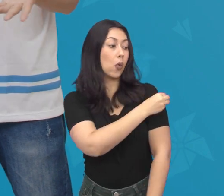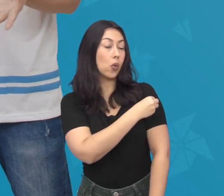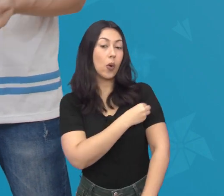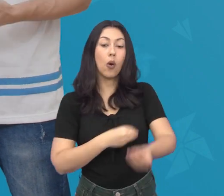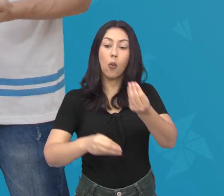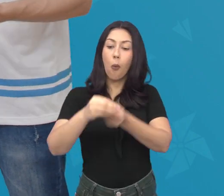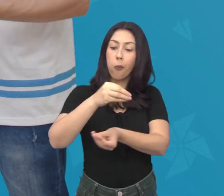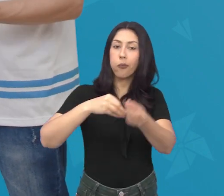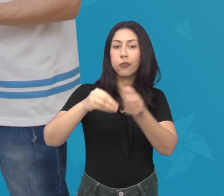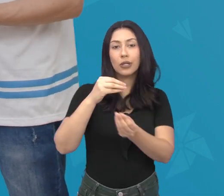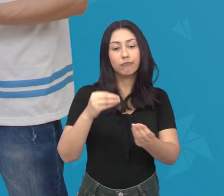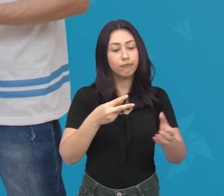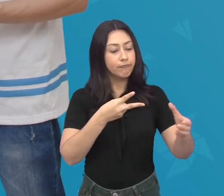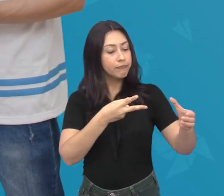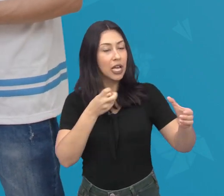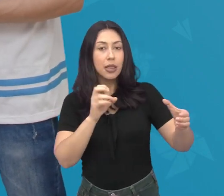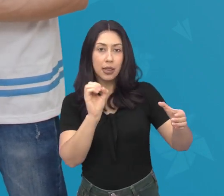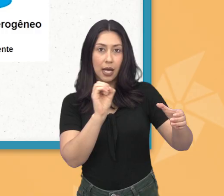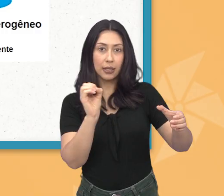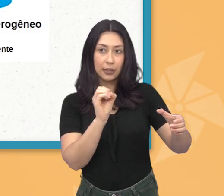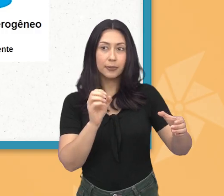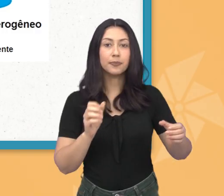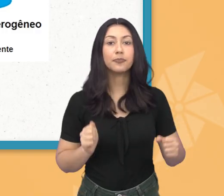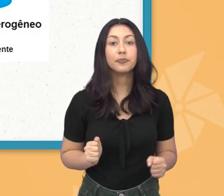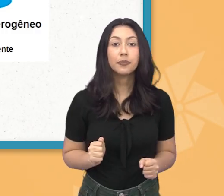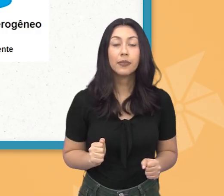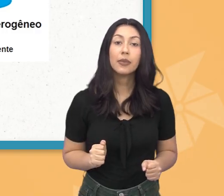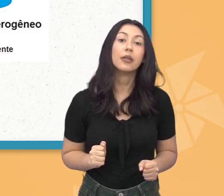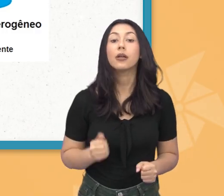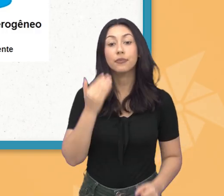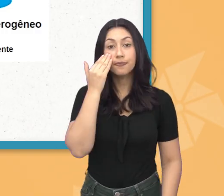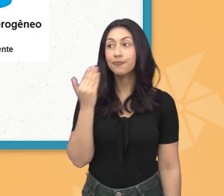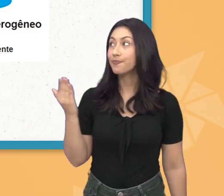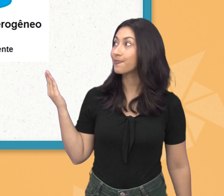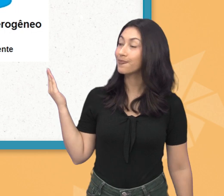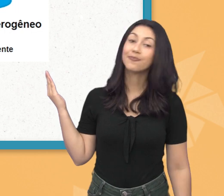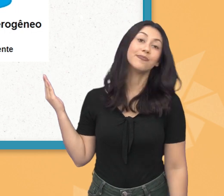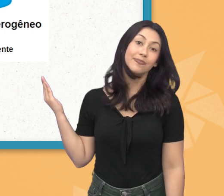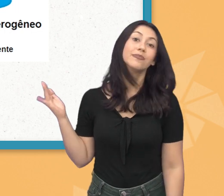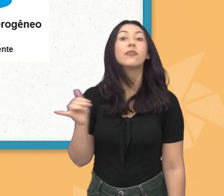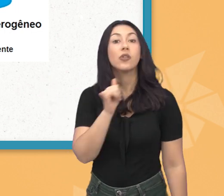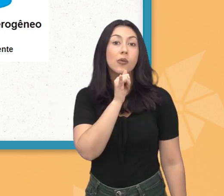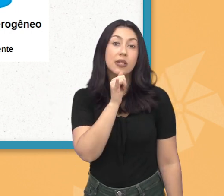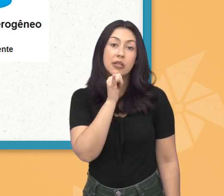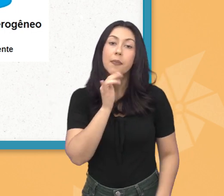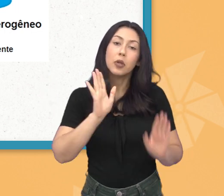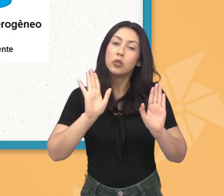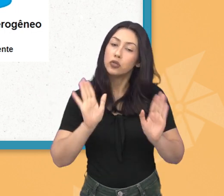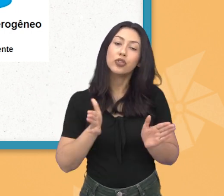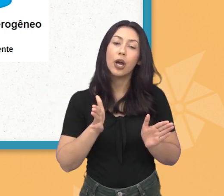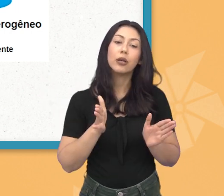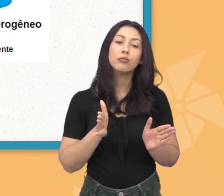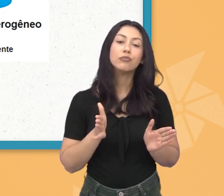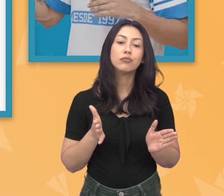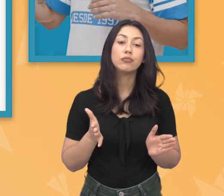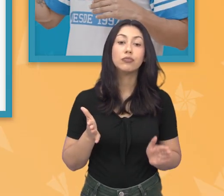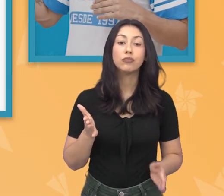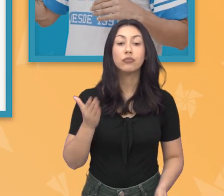vai ser uma mistura homogênea. Como aqui o exemplo que eu tinha mostrado, né, que eu tinha comentado antes sobre essa questão de sistemas, né, onde a gente